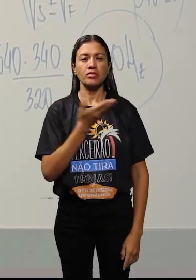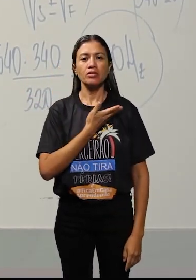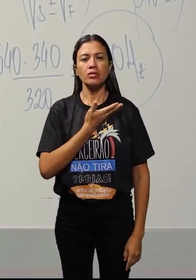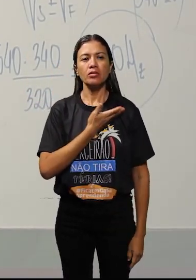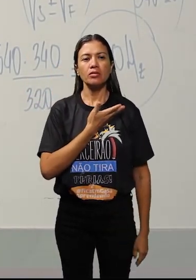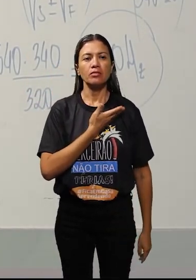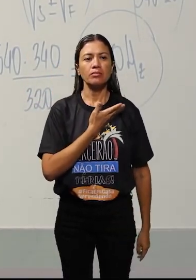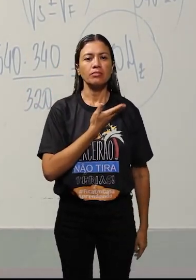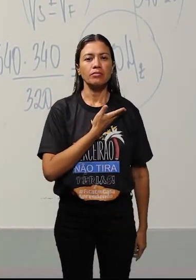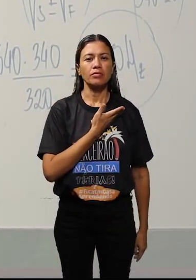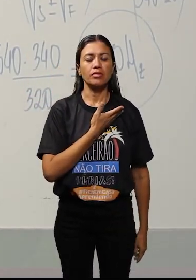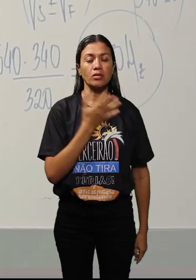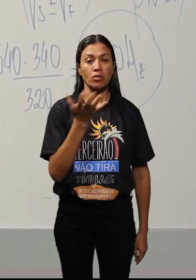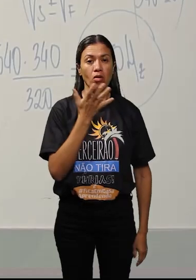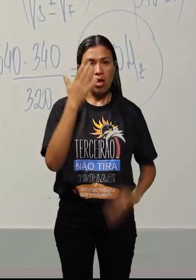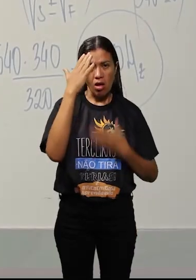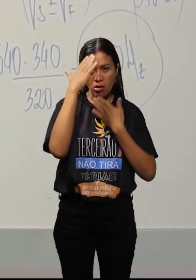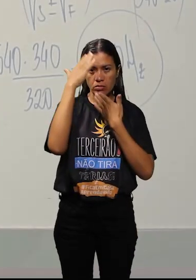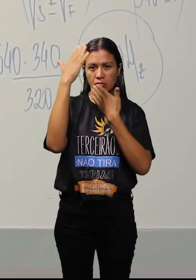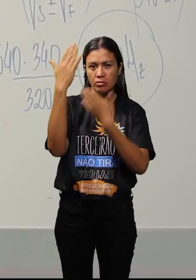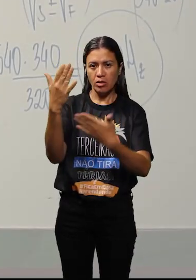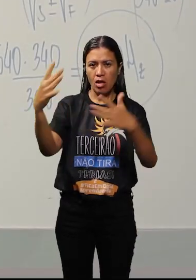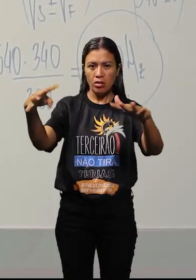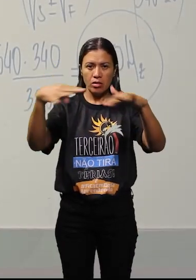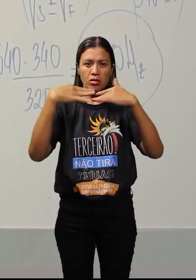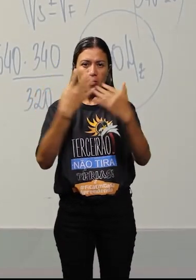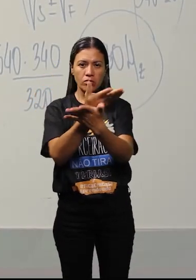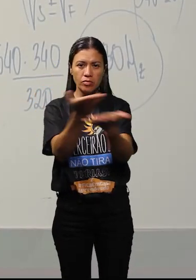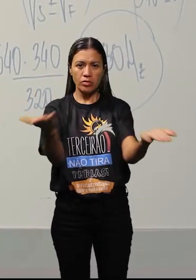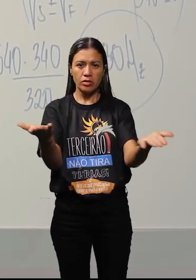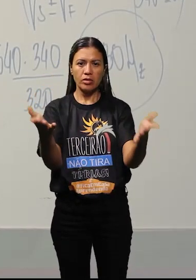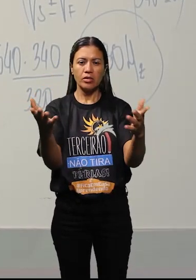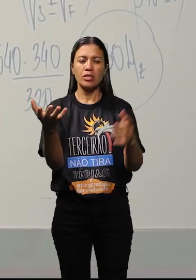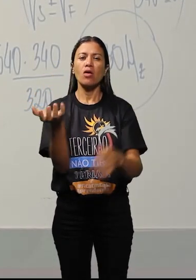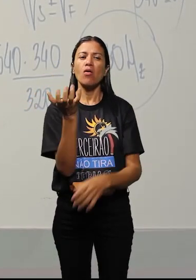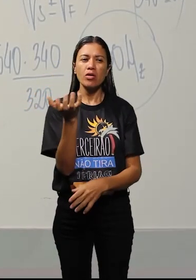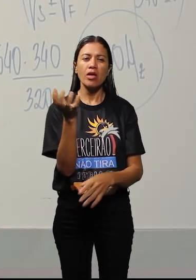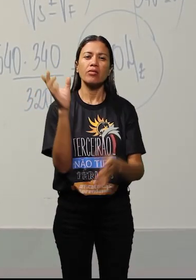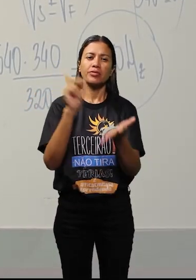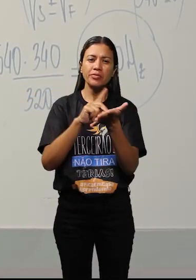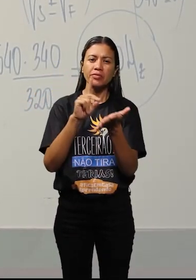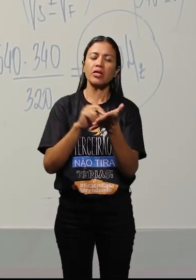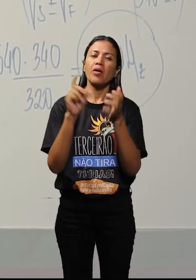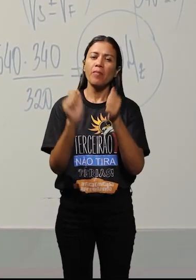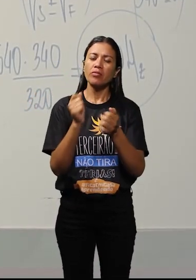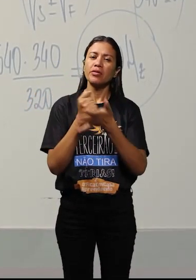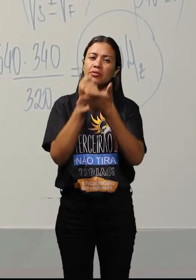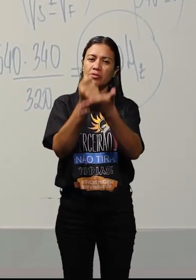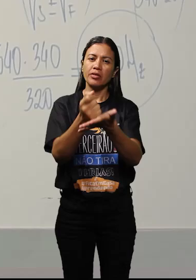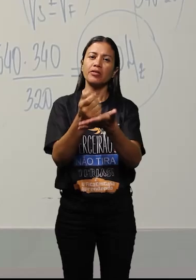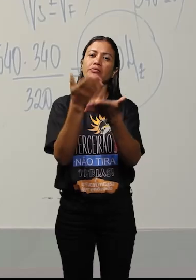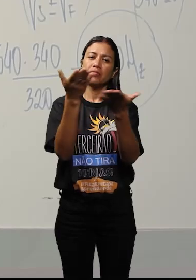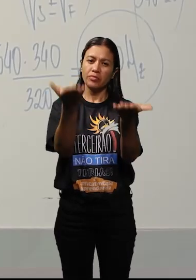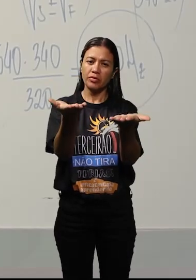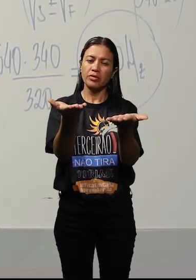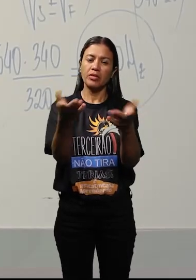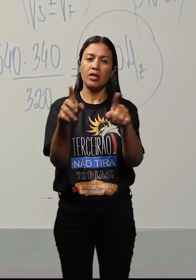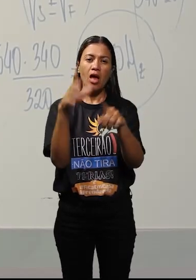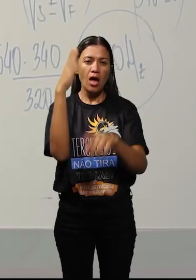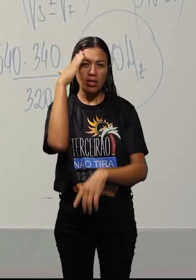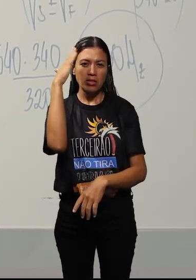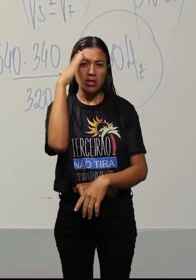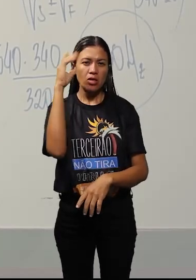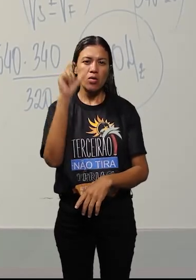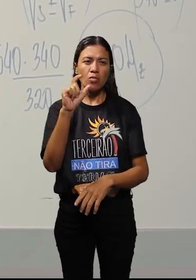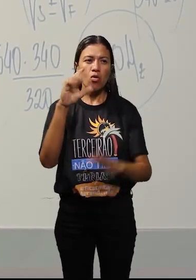amigos, eu queria agradecer pela atenção de vocês. Eu espero, sinceramente, que eu possa ter ajudado você a entender um pouco sobre